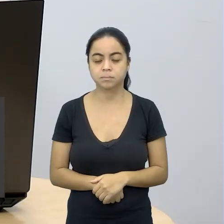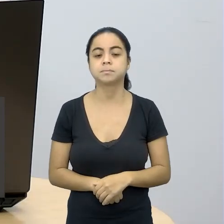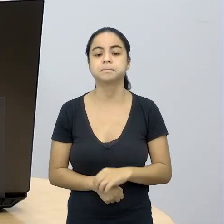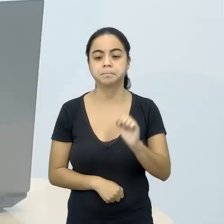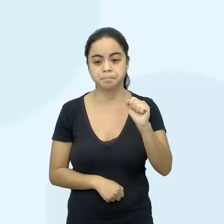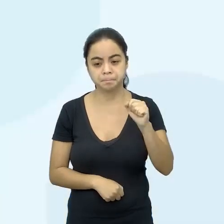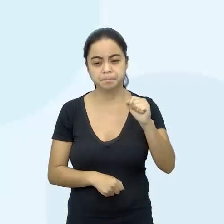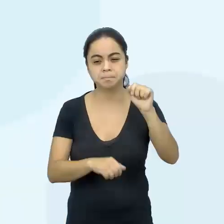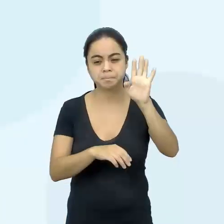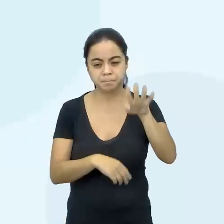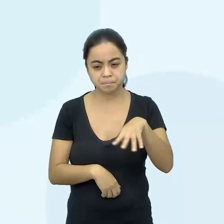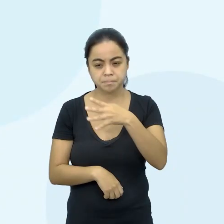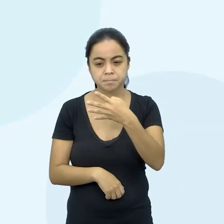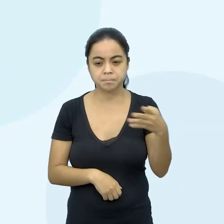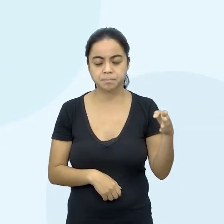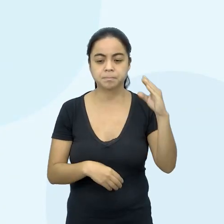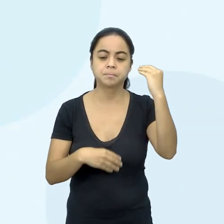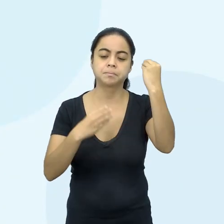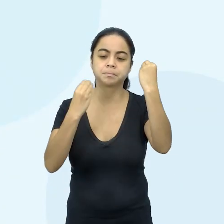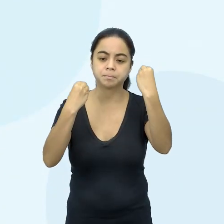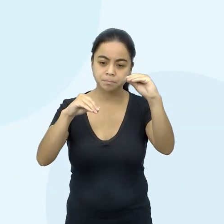tabela, coloca essa tabela lá